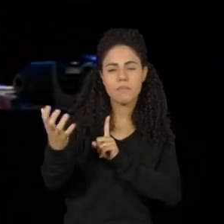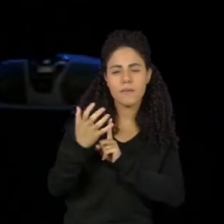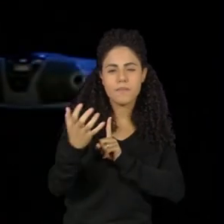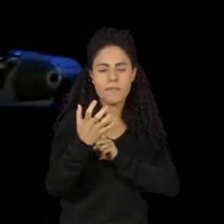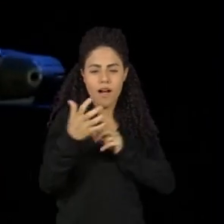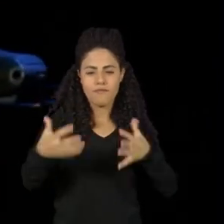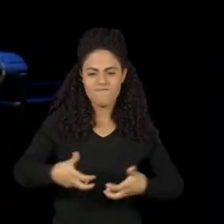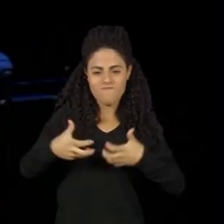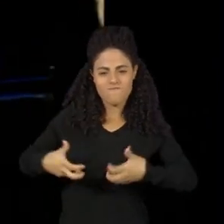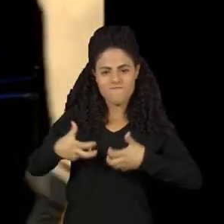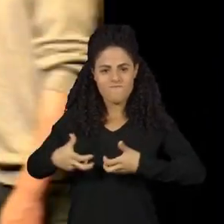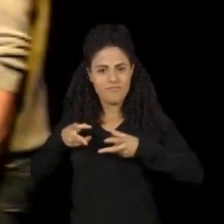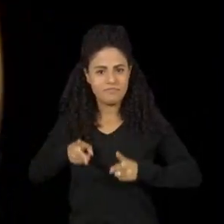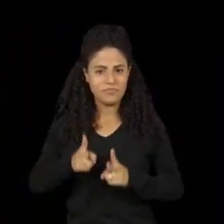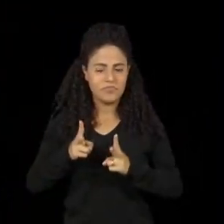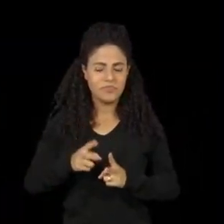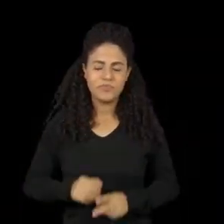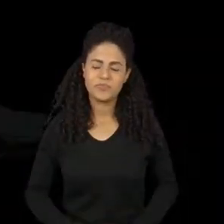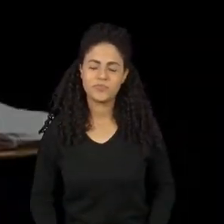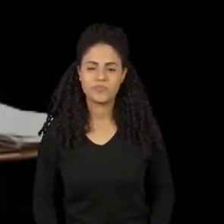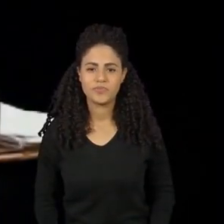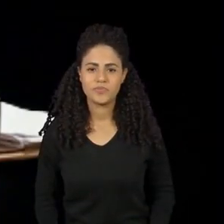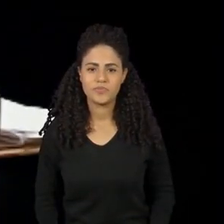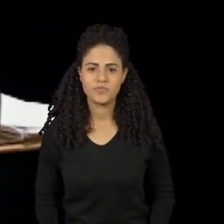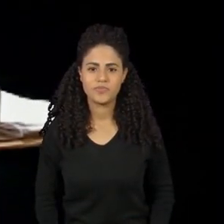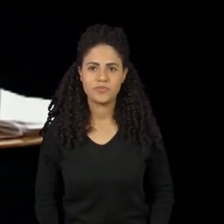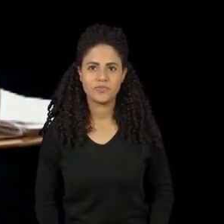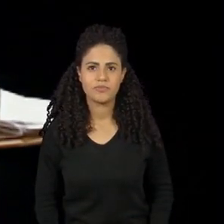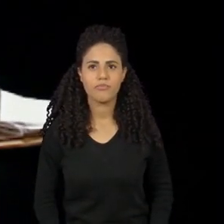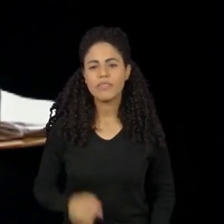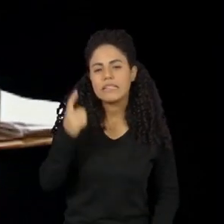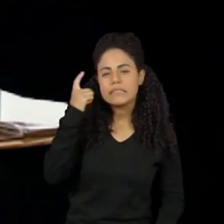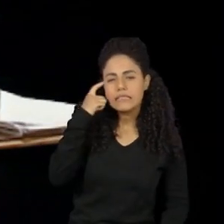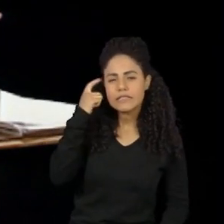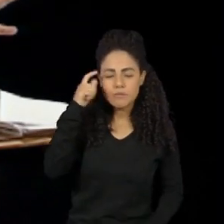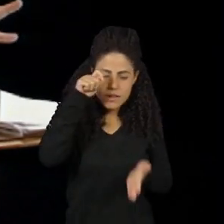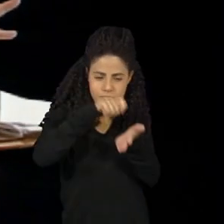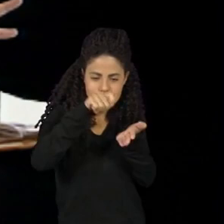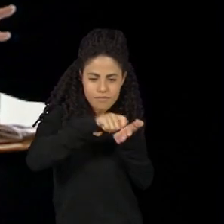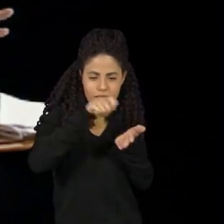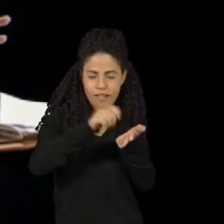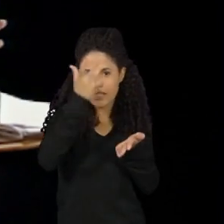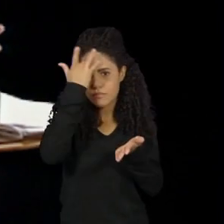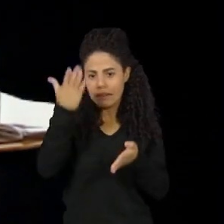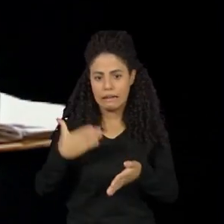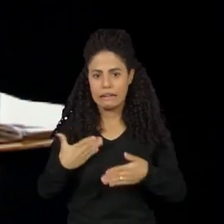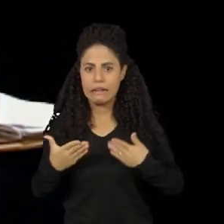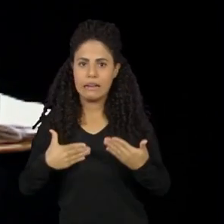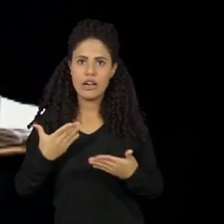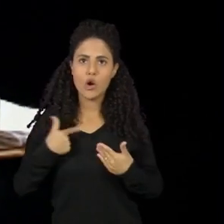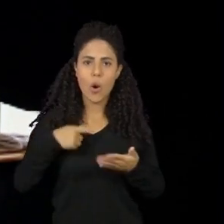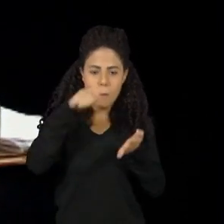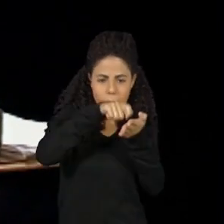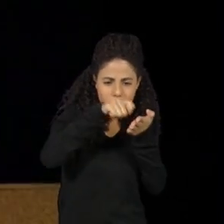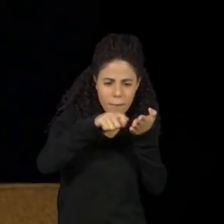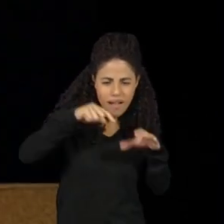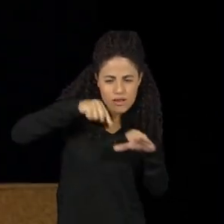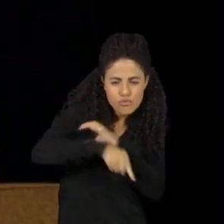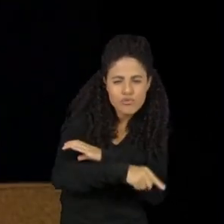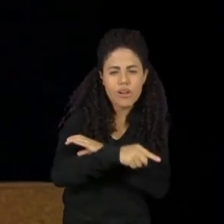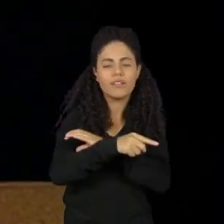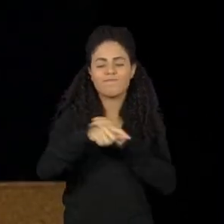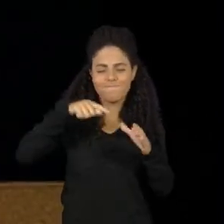e provocativa. Sem subterfúgios para quem não se assusta com investigações profundas da